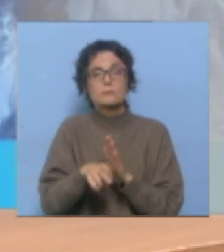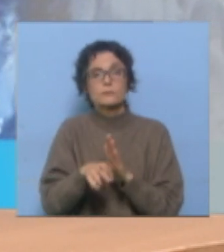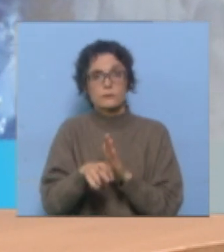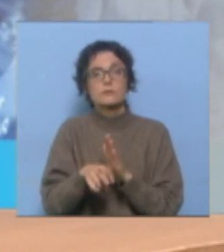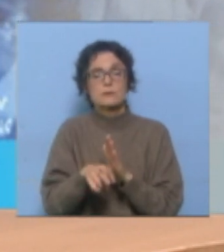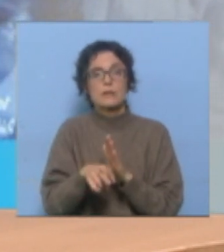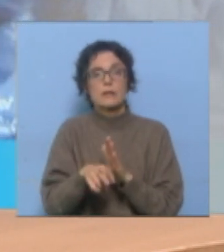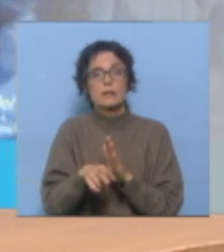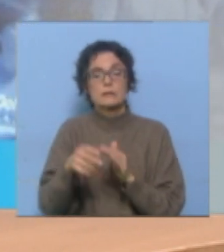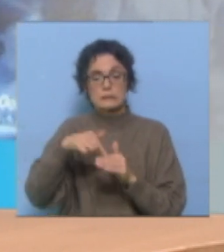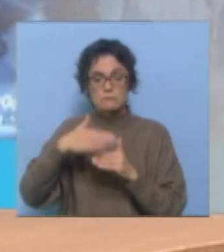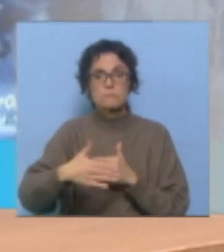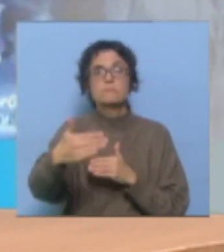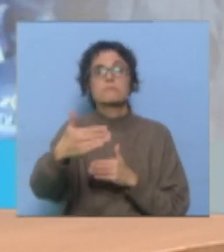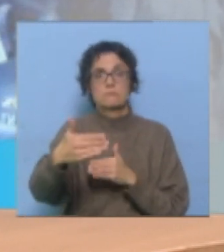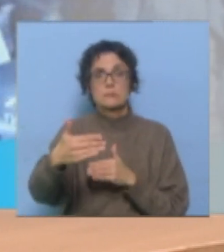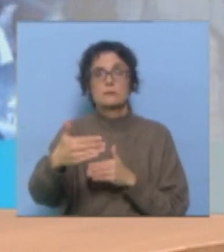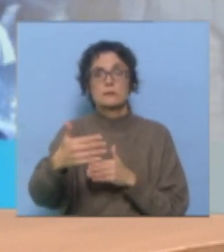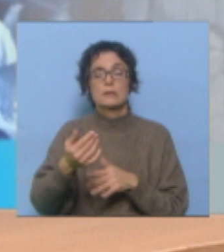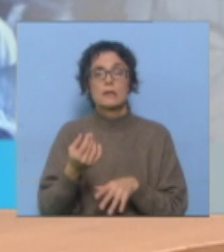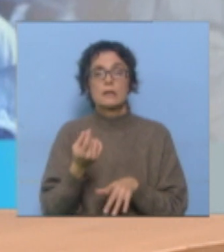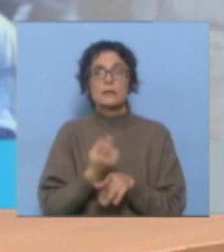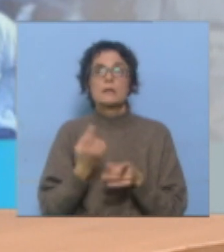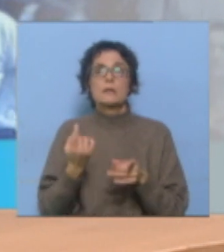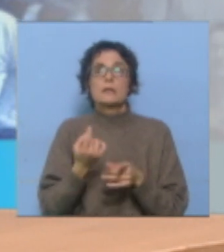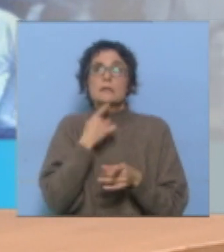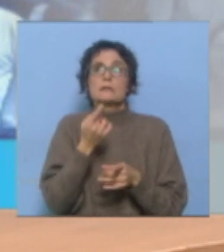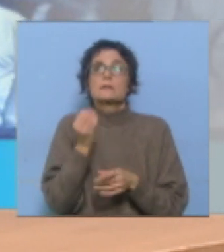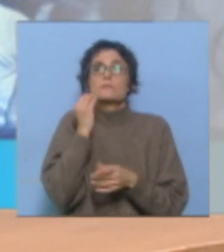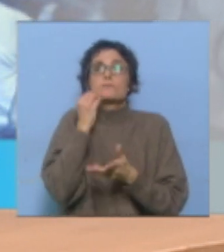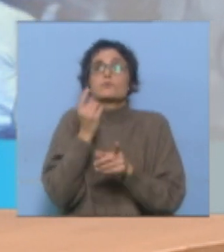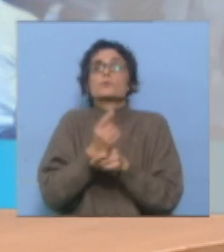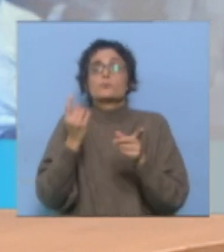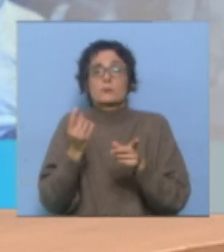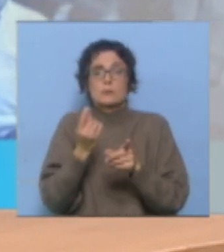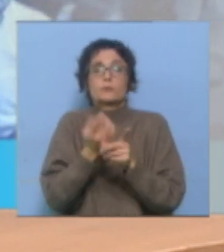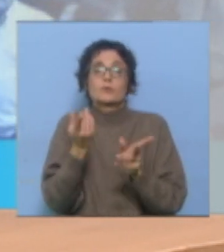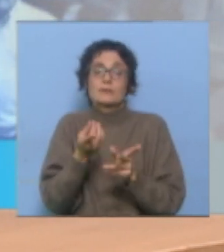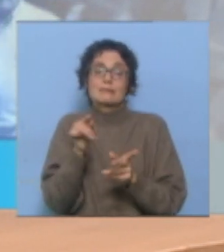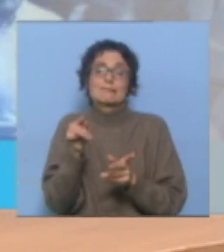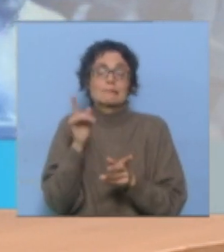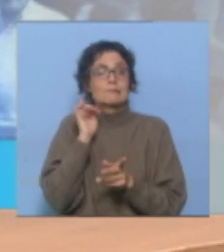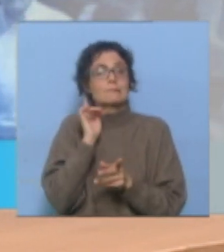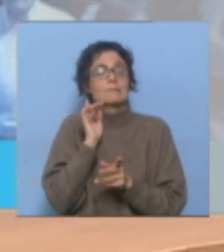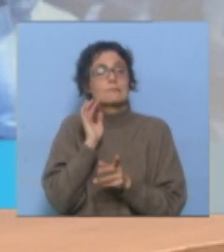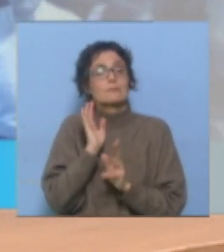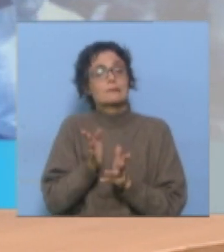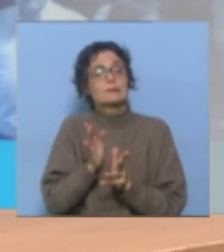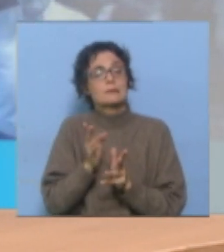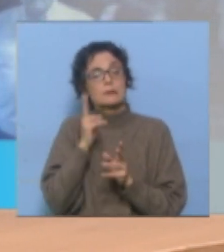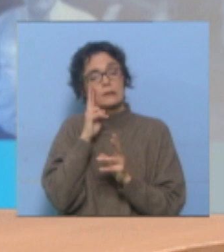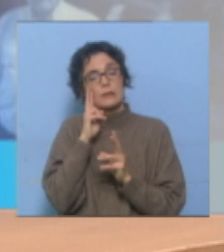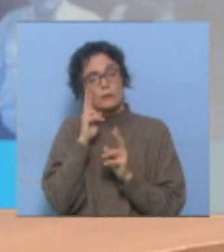daqui para a frente, porque isso exige uma reflexão sobre